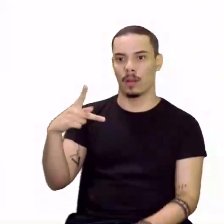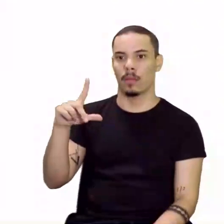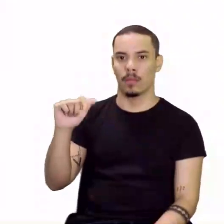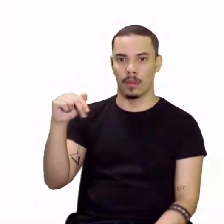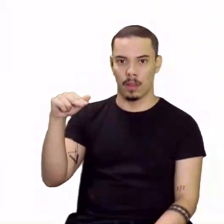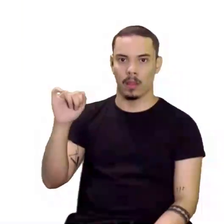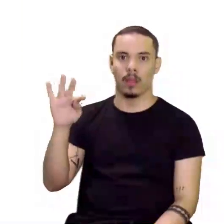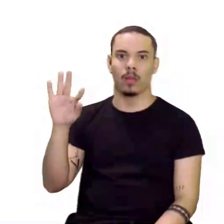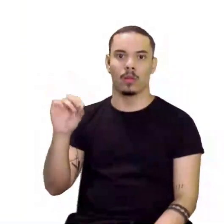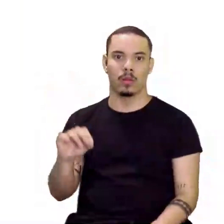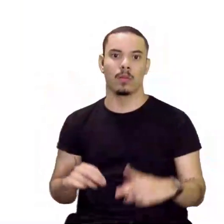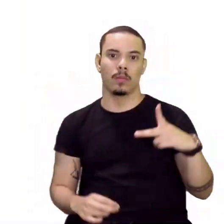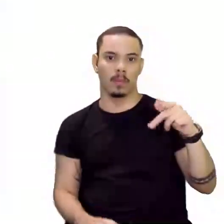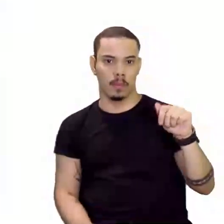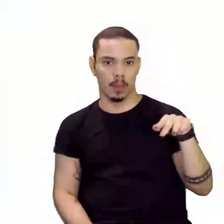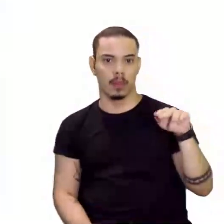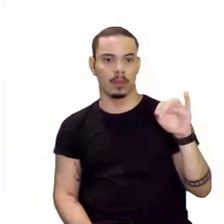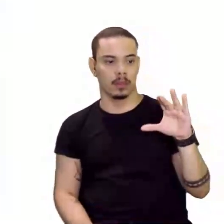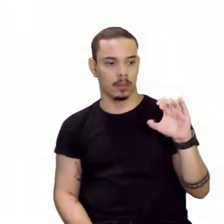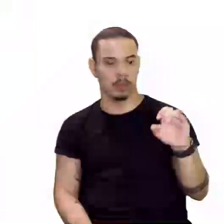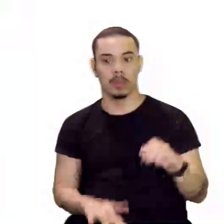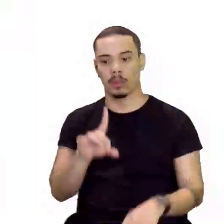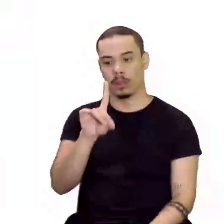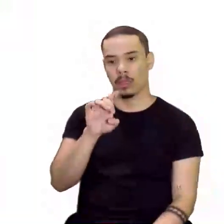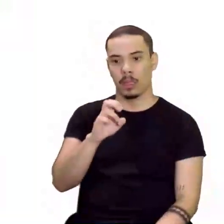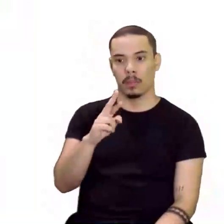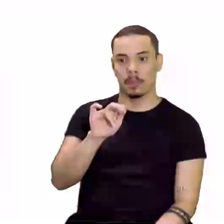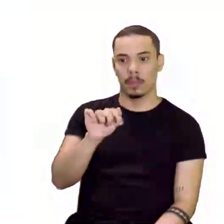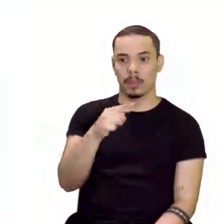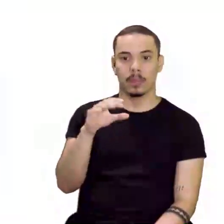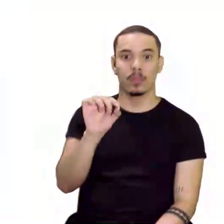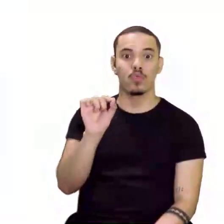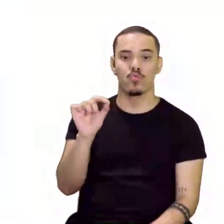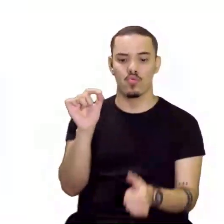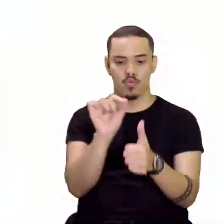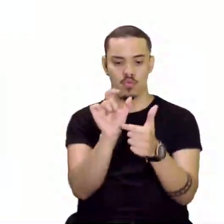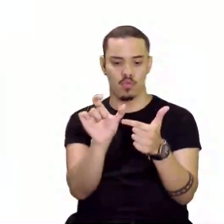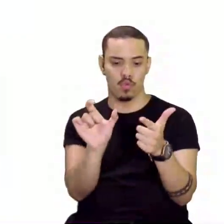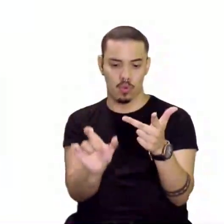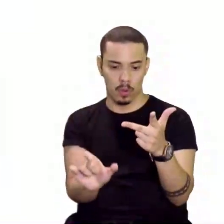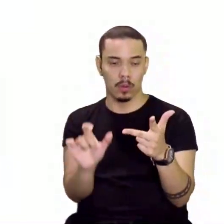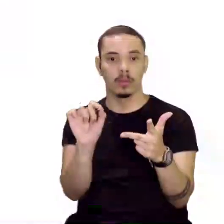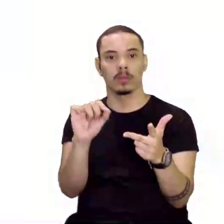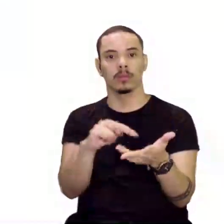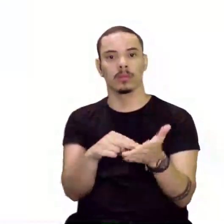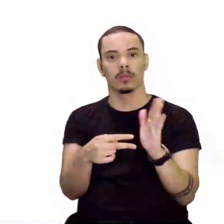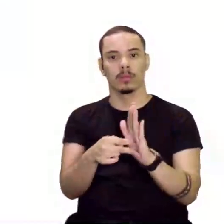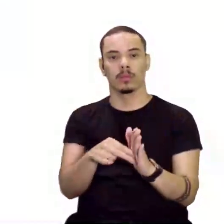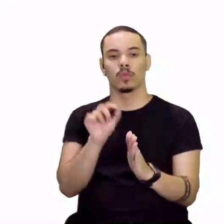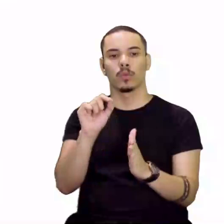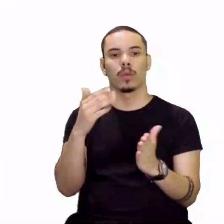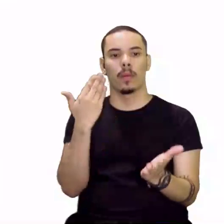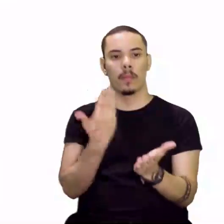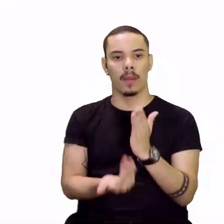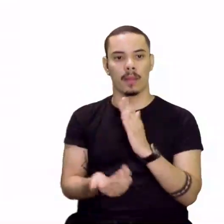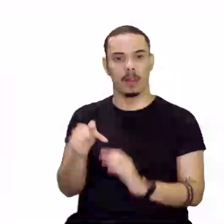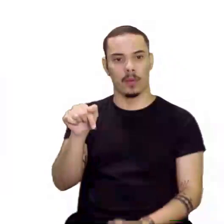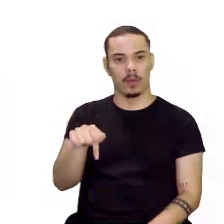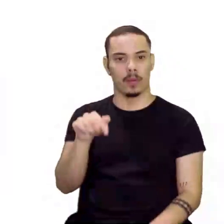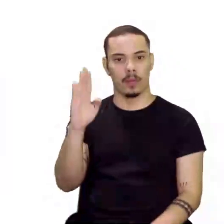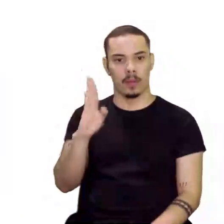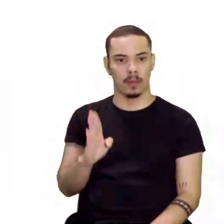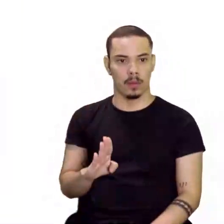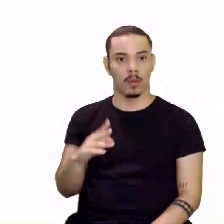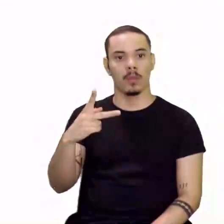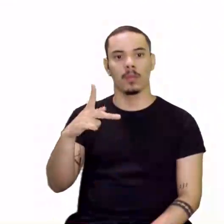é depressão. Portanto, quem foi que perdeu espaço no Brasil? Foram as planícies.